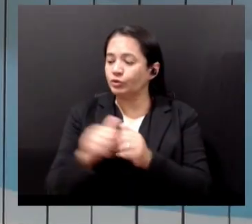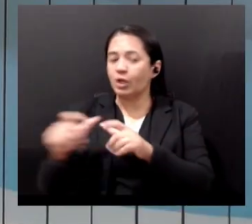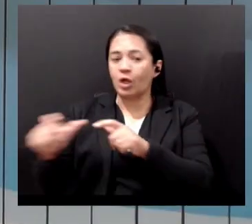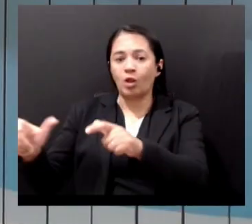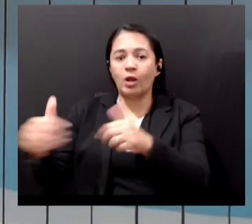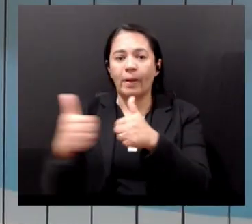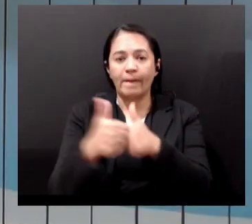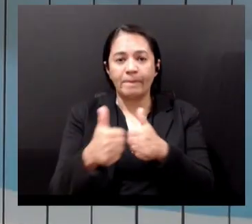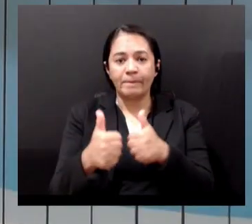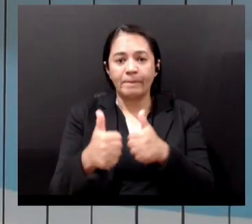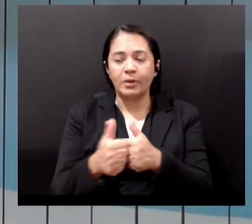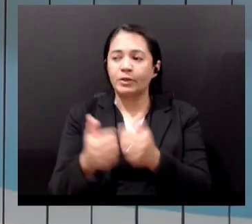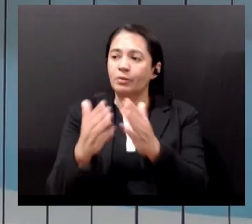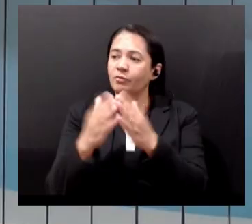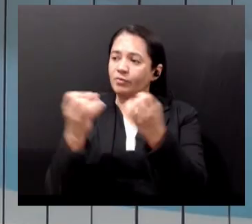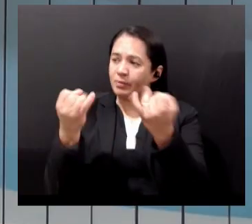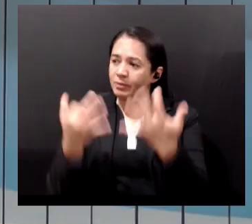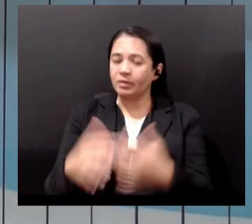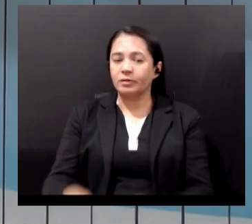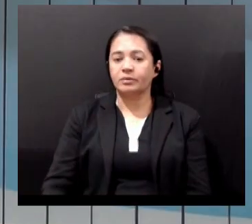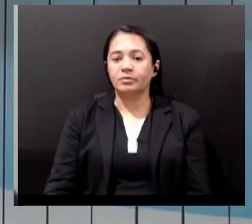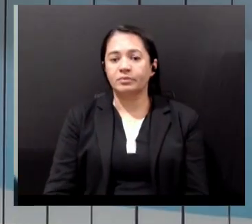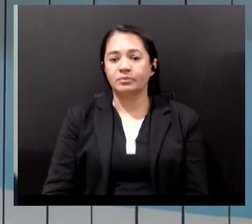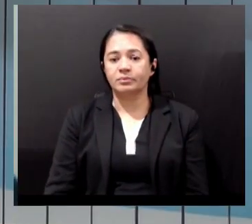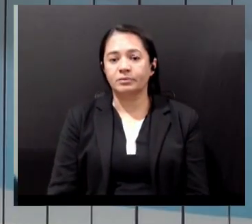você detalhasse esse contexto para nós.